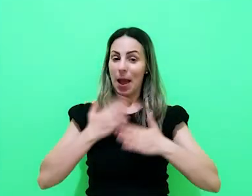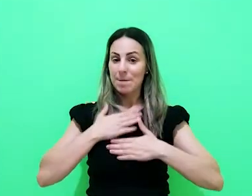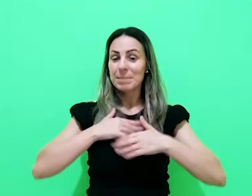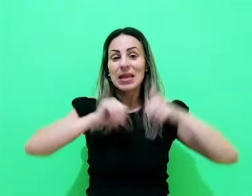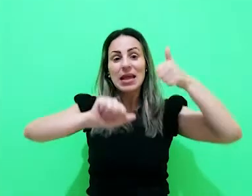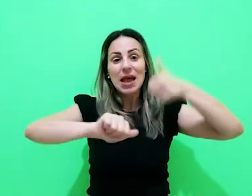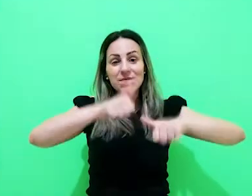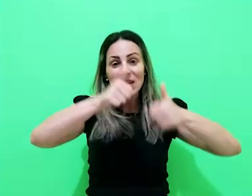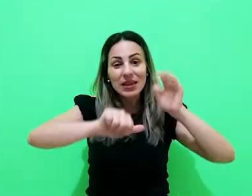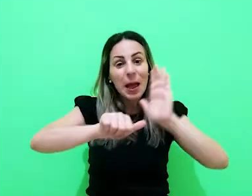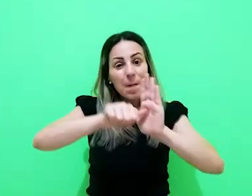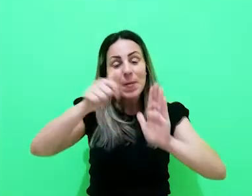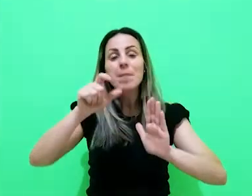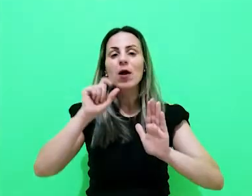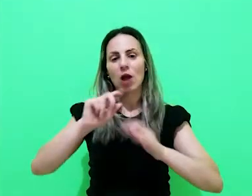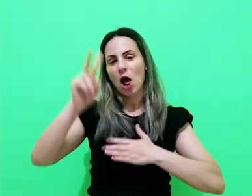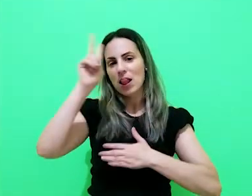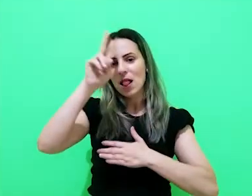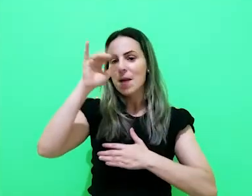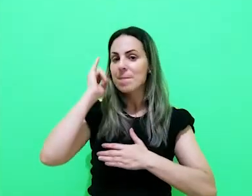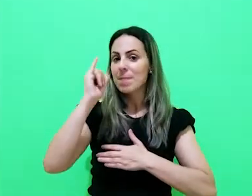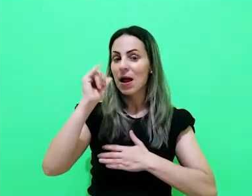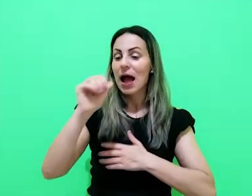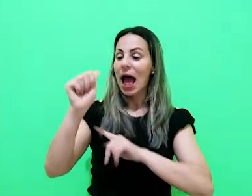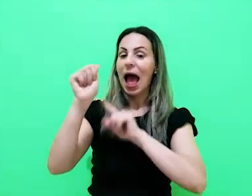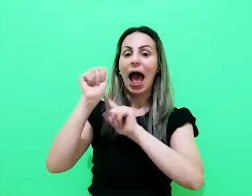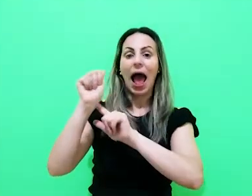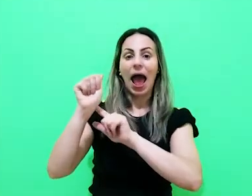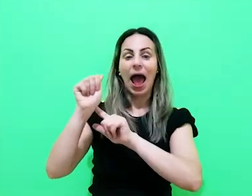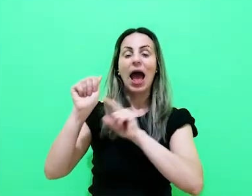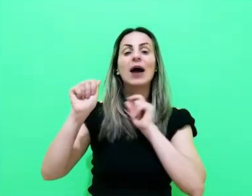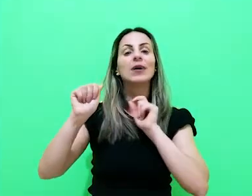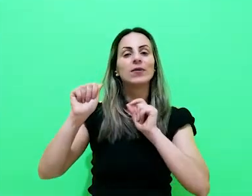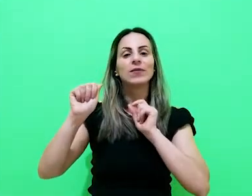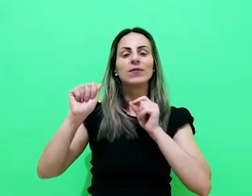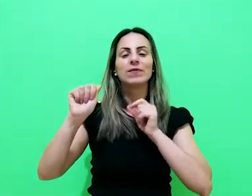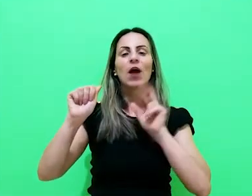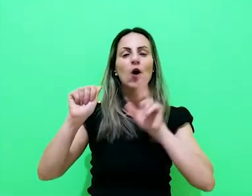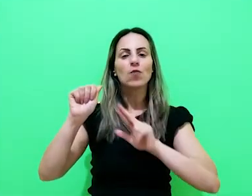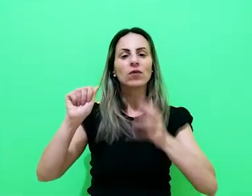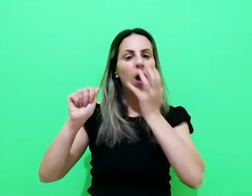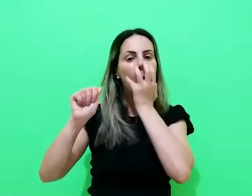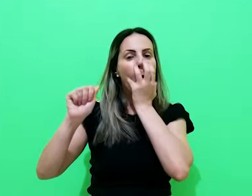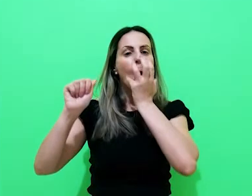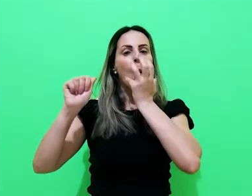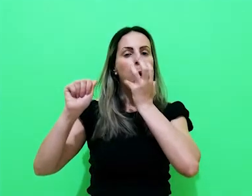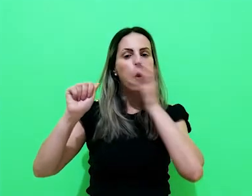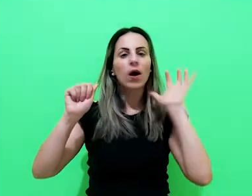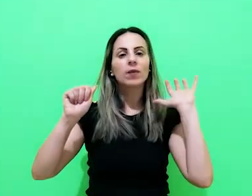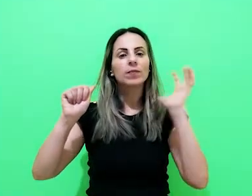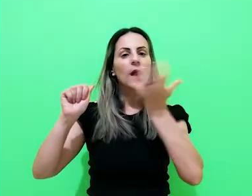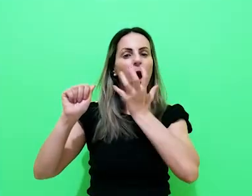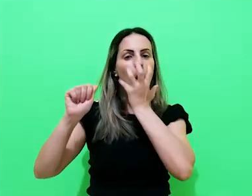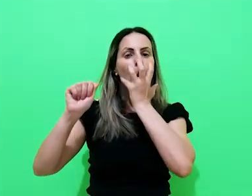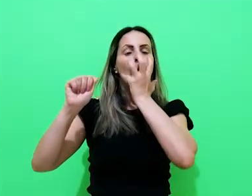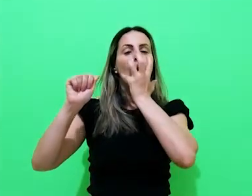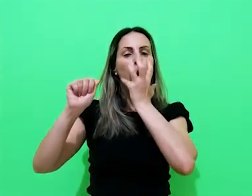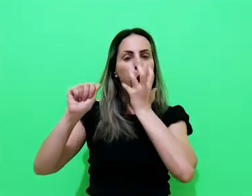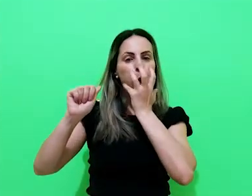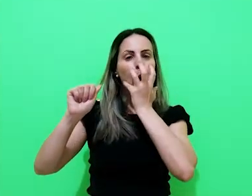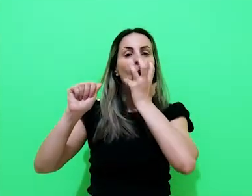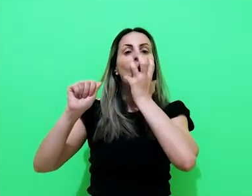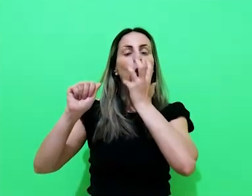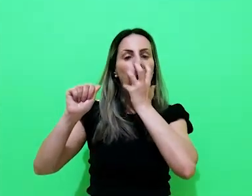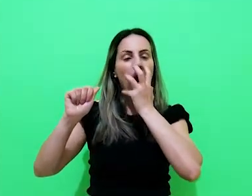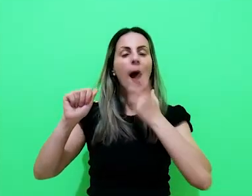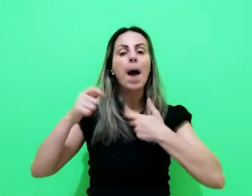avaliação primária, eu vou lembrar que no A, eu vou entrar com máscara com oxigênio, eu tenho que ter uma saturação